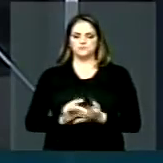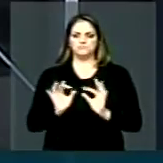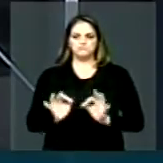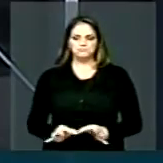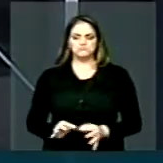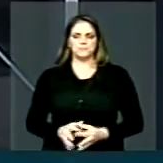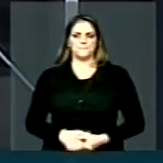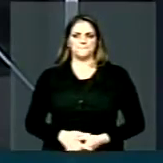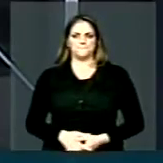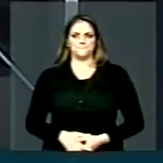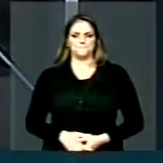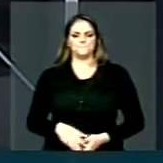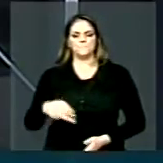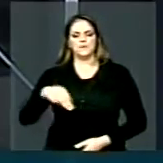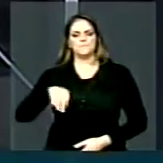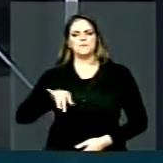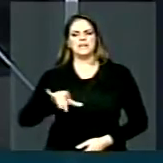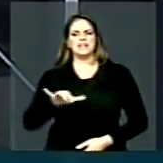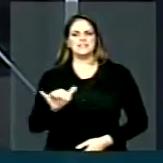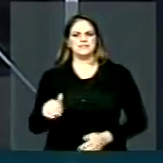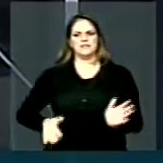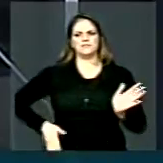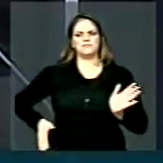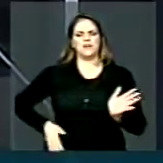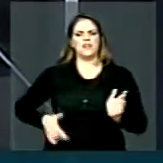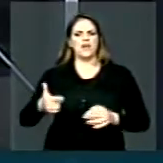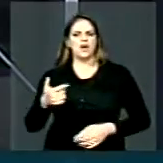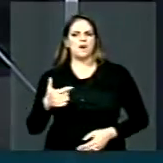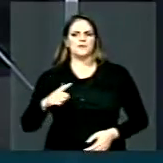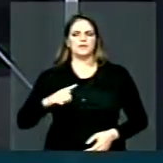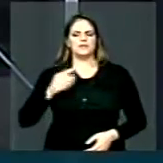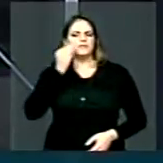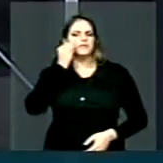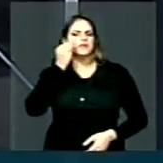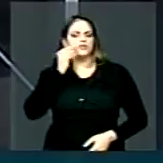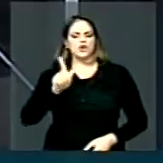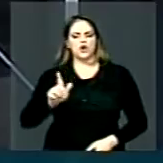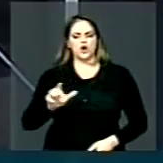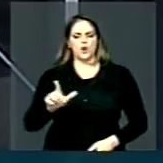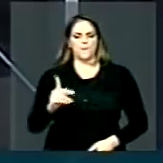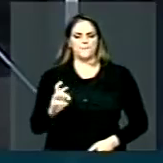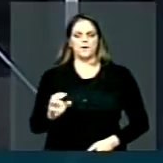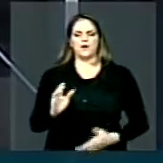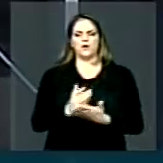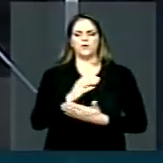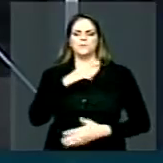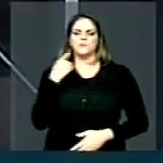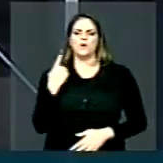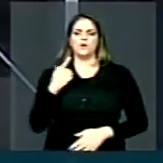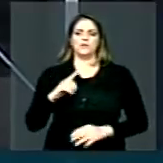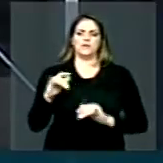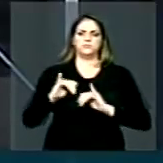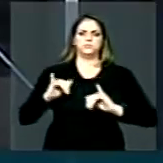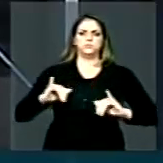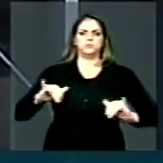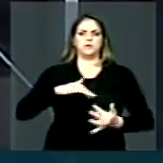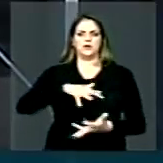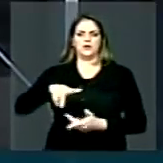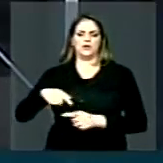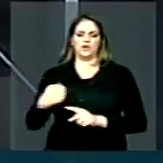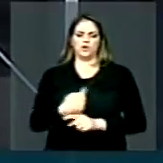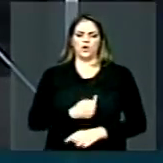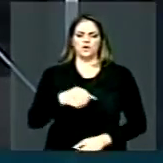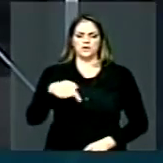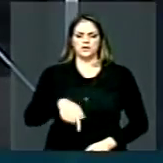não, milícias armadas, tentativa de golpe com mortes e alimentada pela imprensa internacional e a